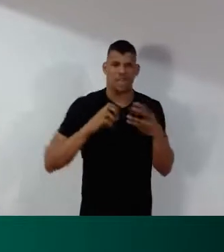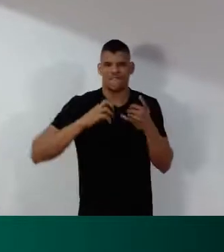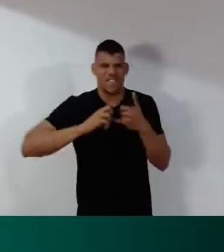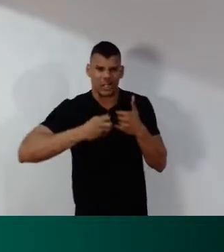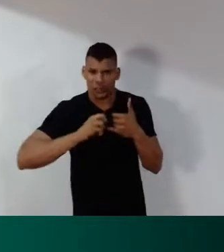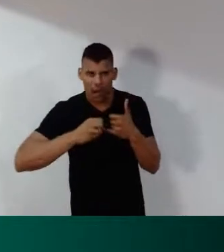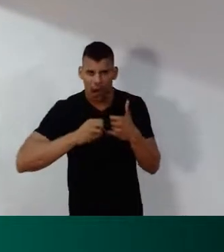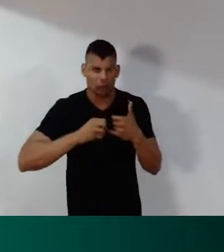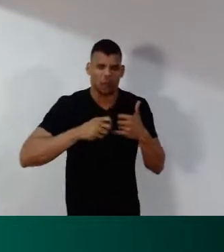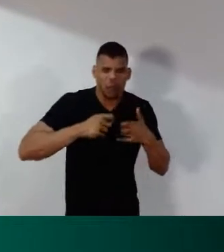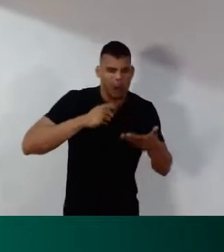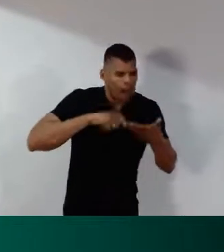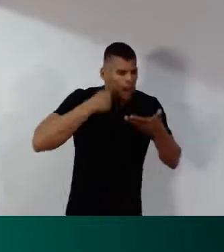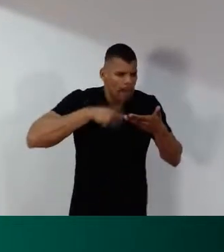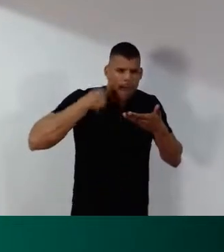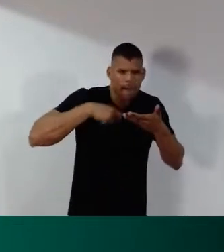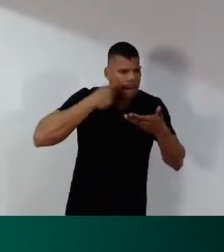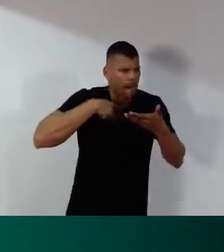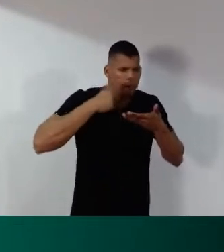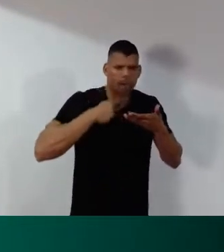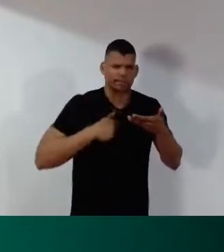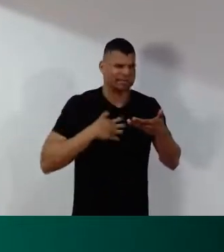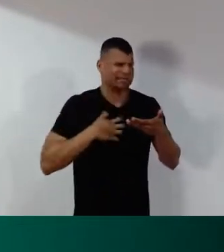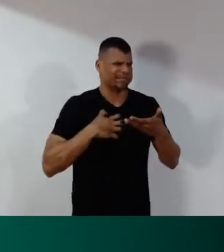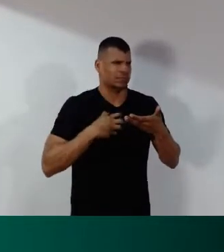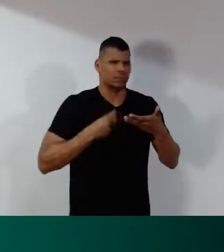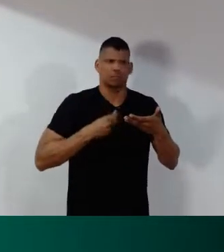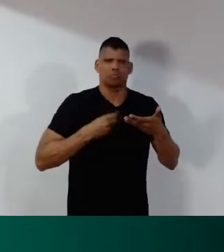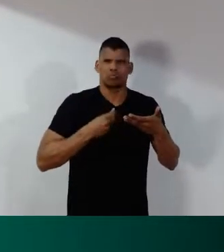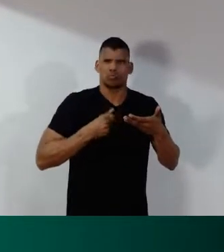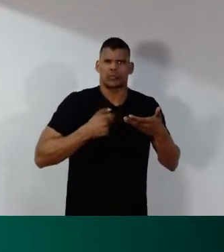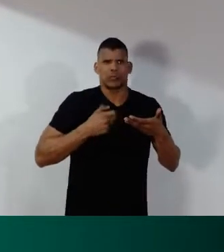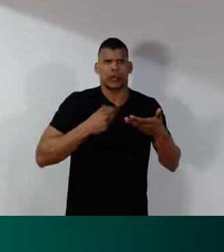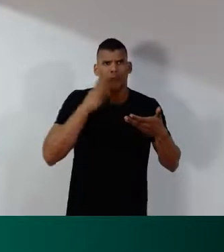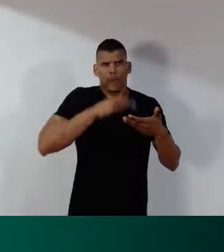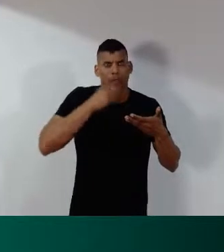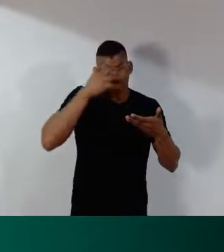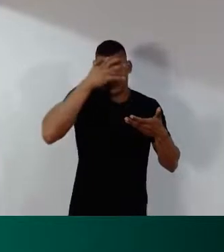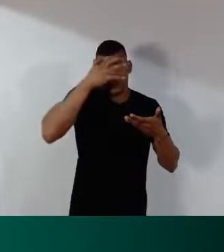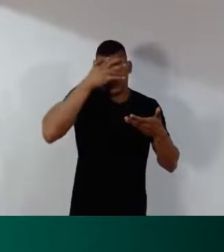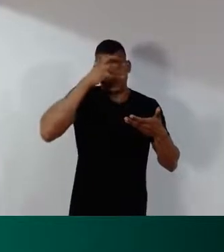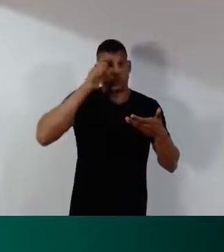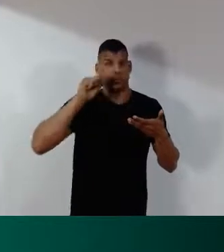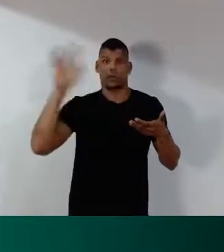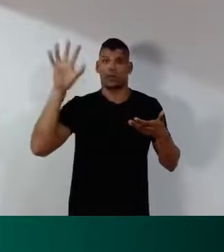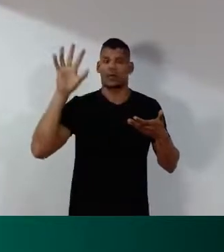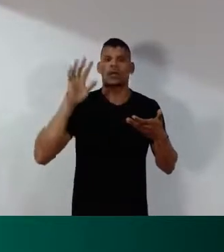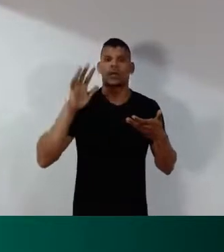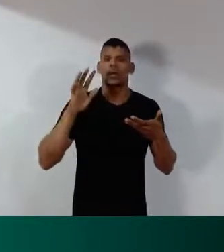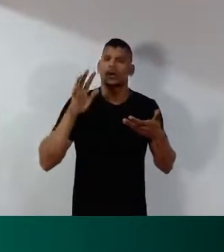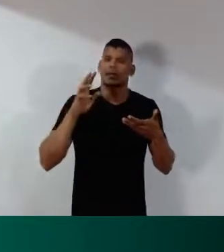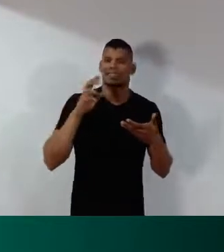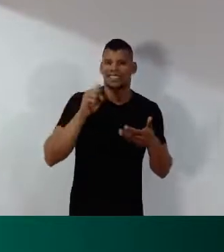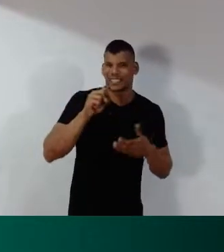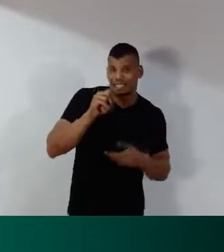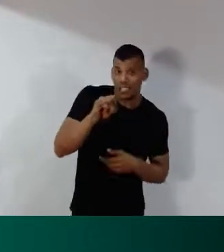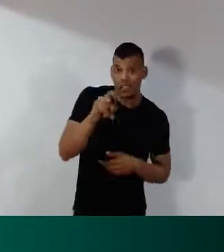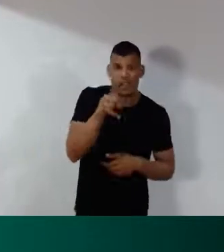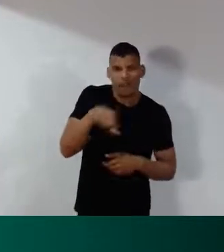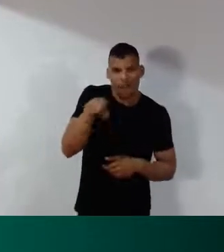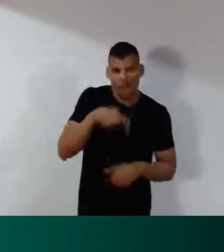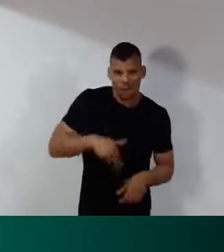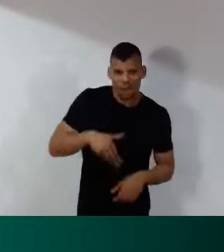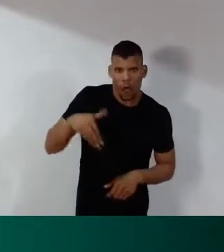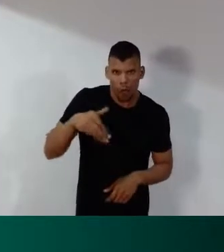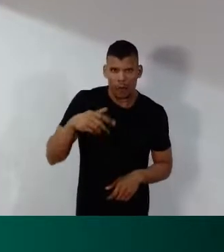só entrava comida e eu senti que eu tava ficando mais forte mas minha consciência tava melhor porque você fica devagar se não